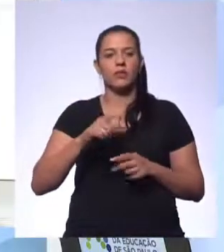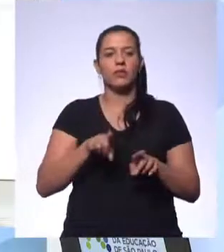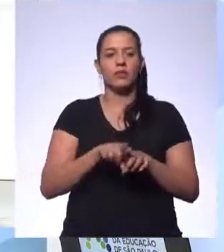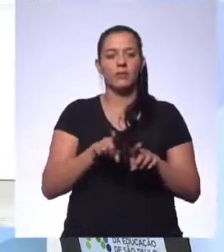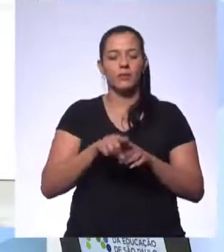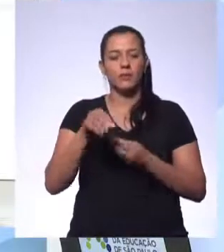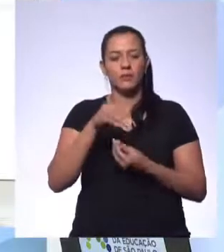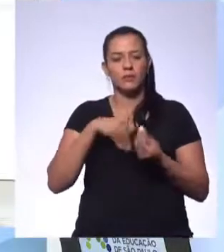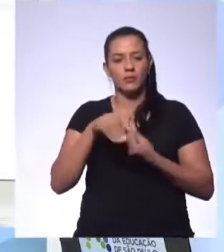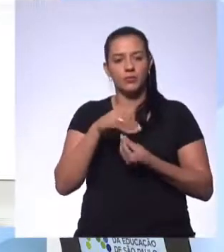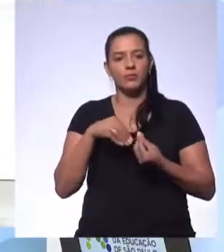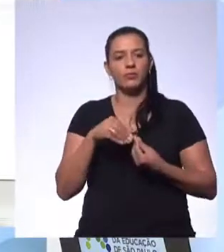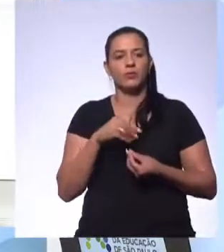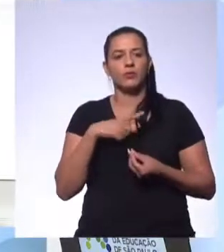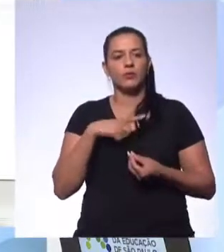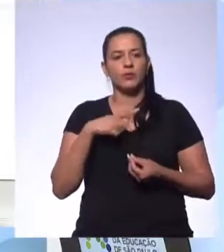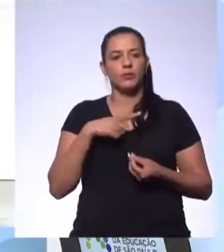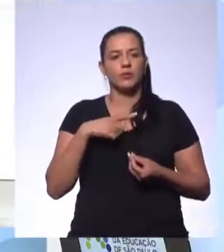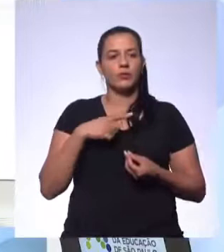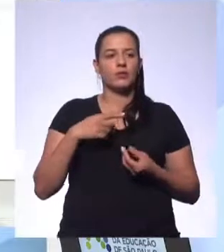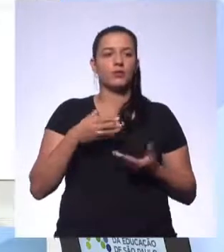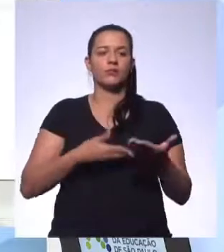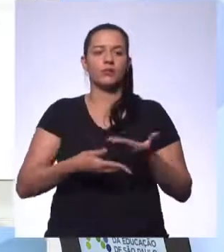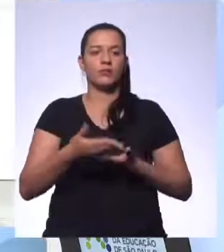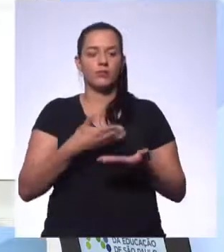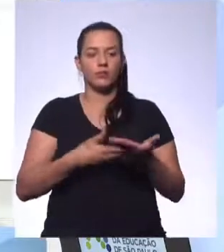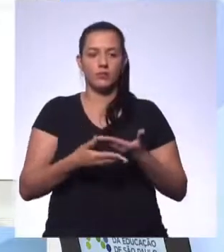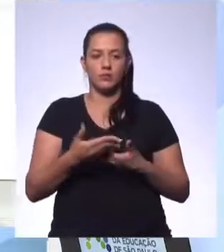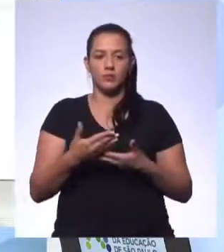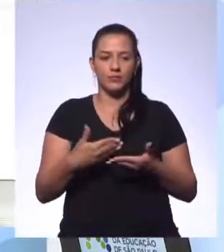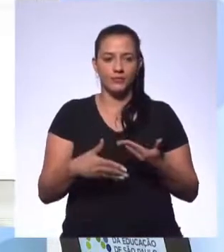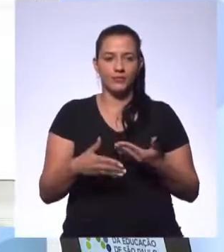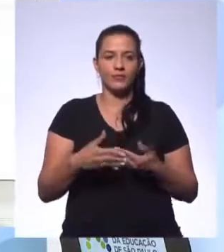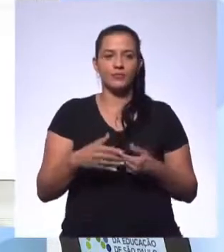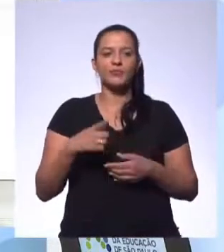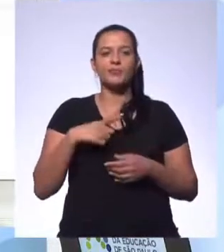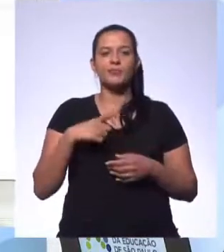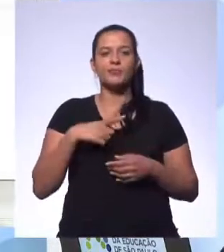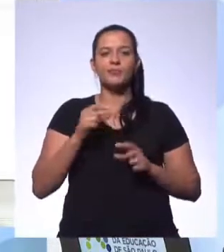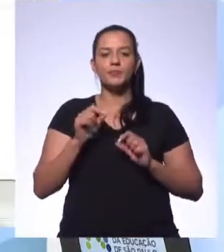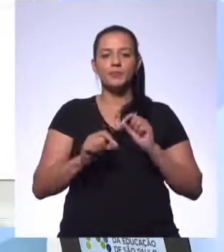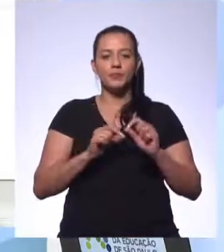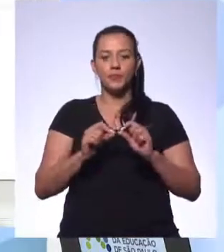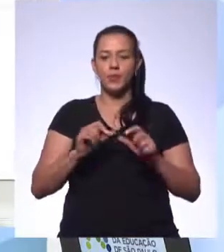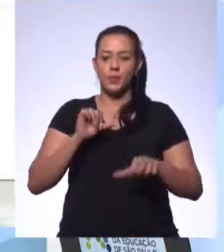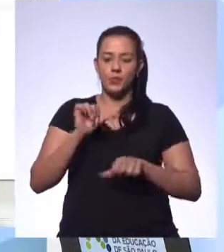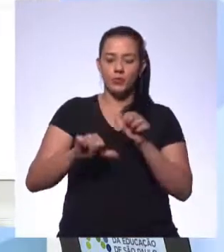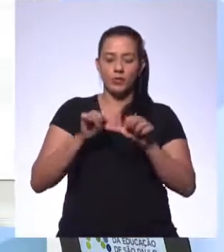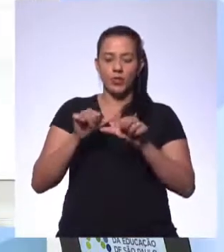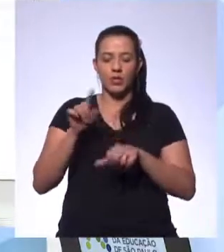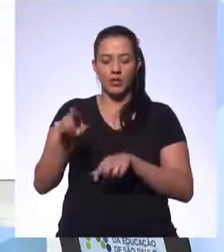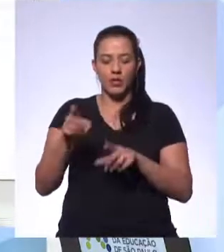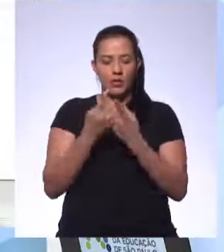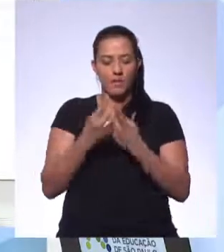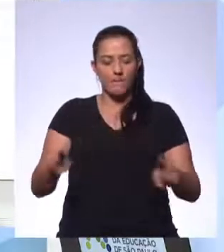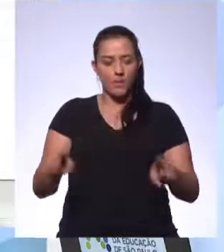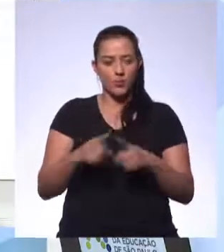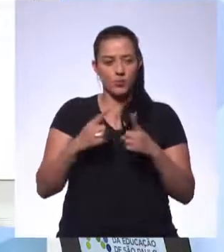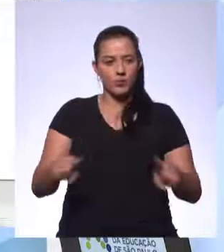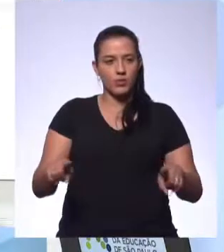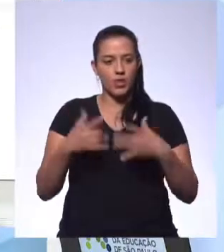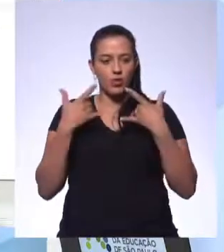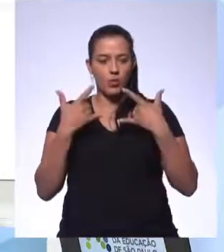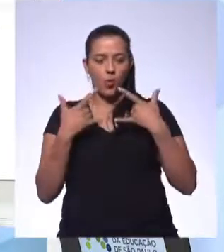também faziam, né, tinham esse namoro, que a gente costuma dizer, né, de essa hibridização, de pegar elementos da música eletrônica e jogar dentro